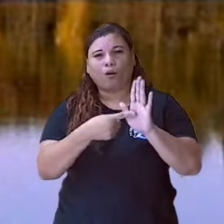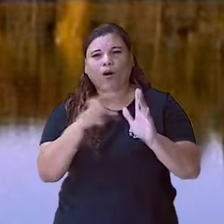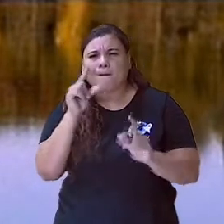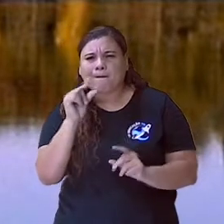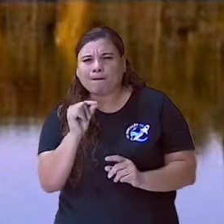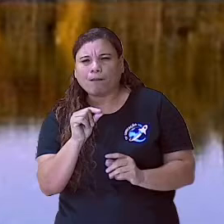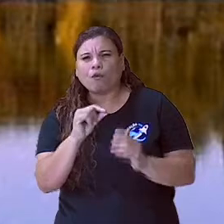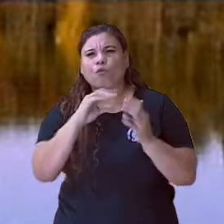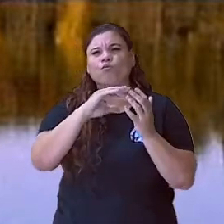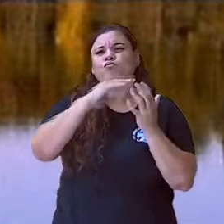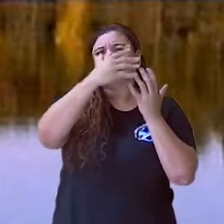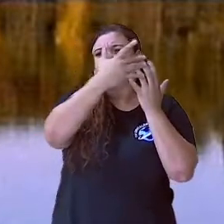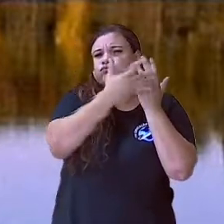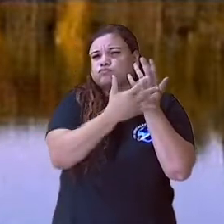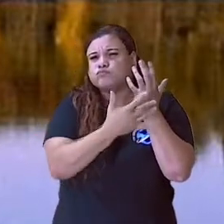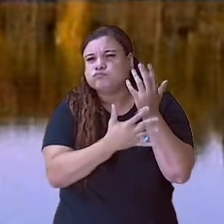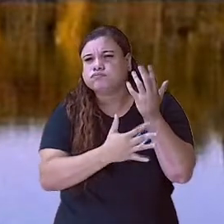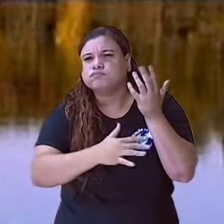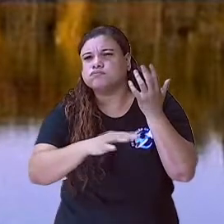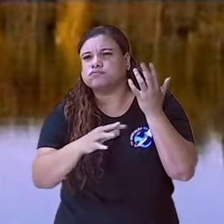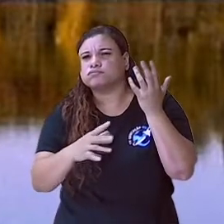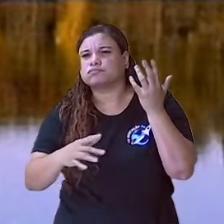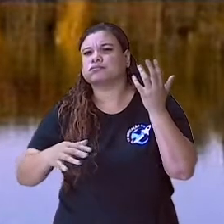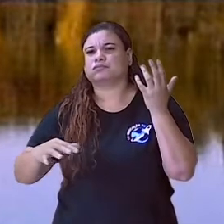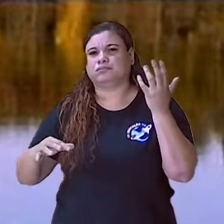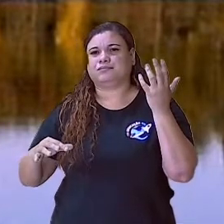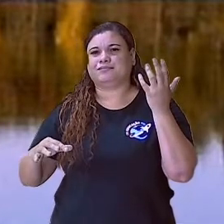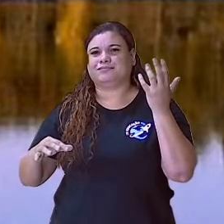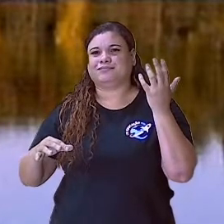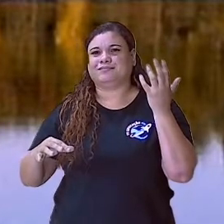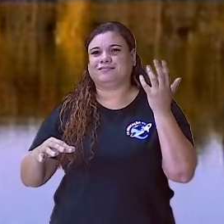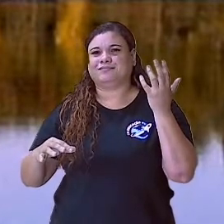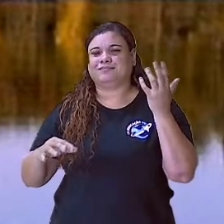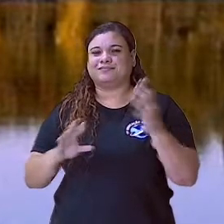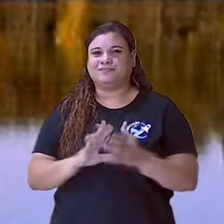mas caminhando para o sul,